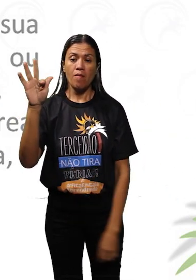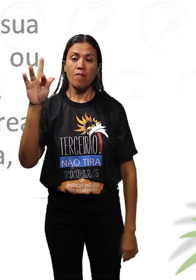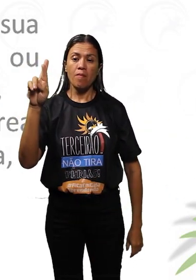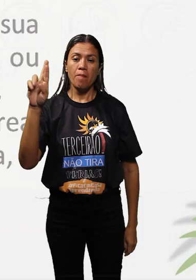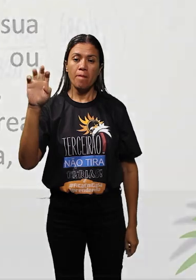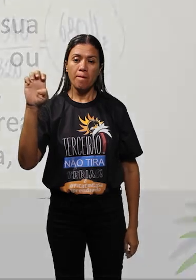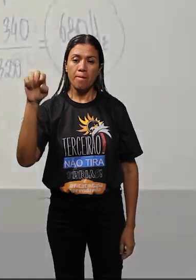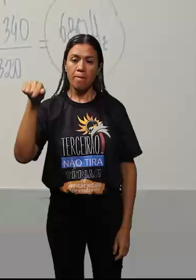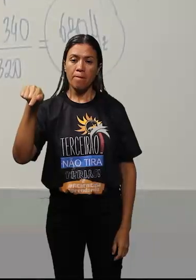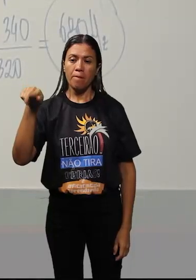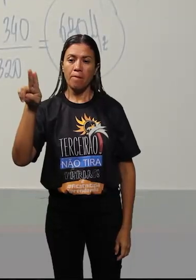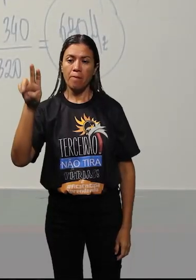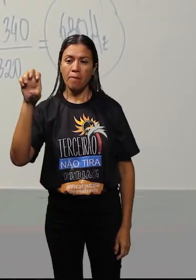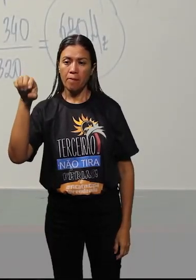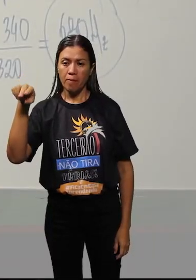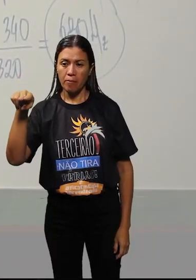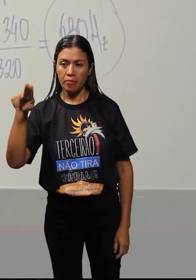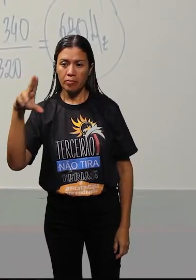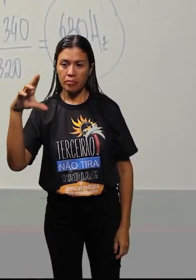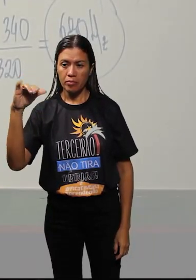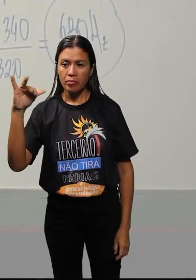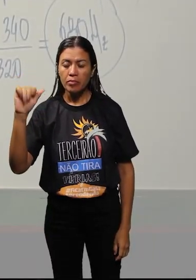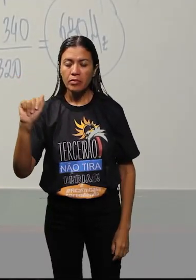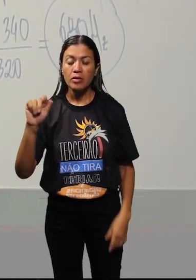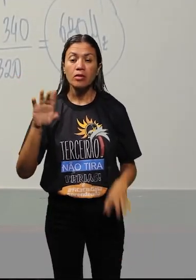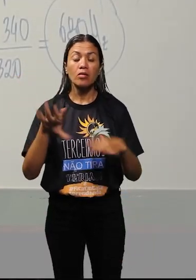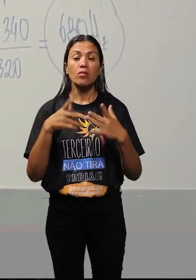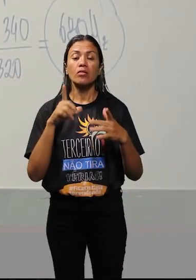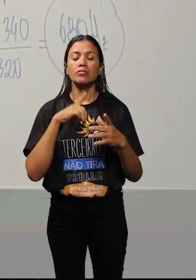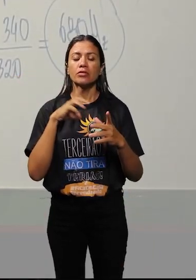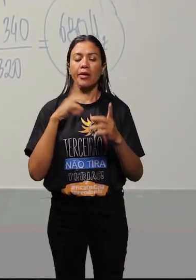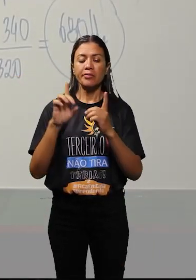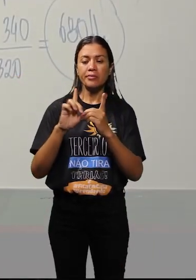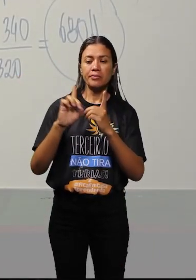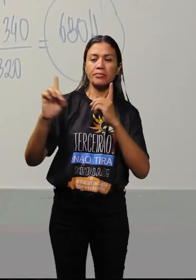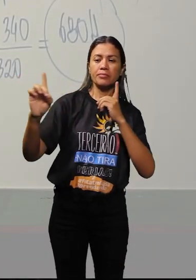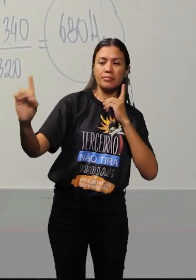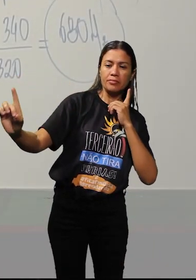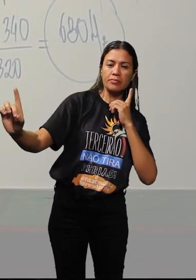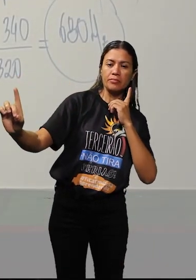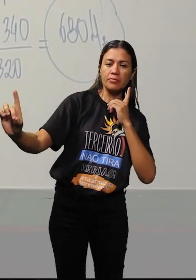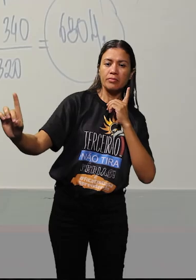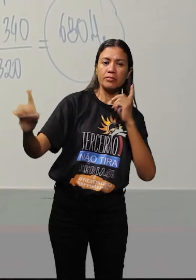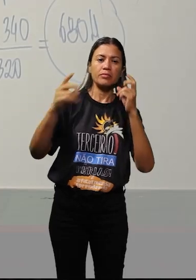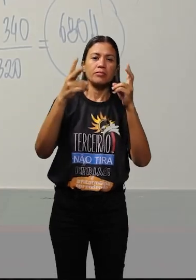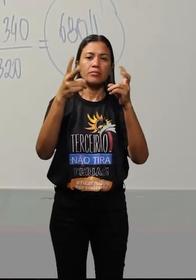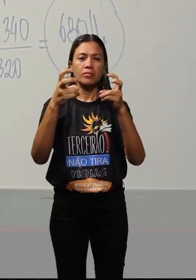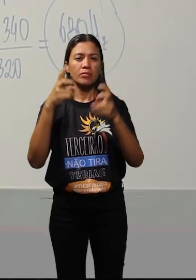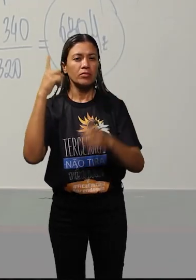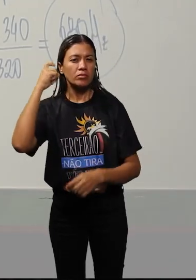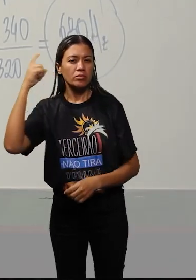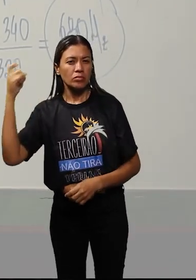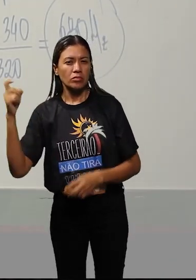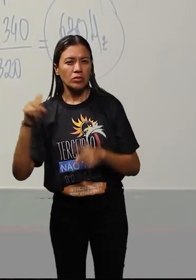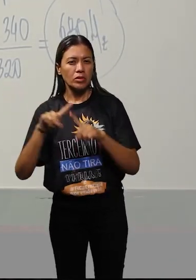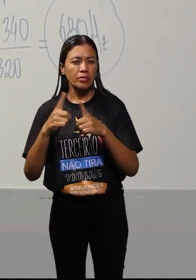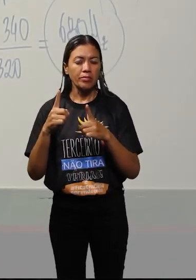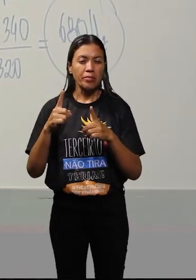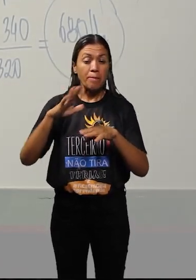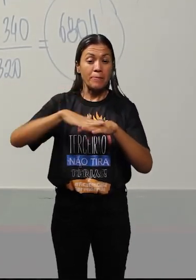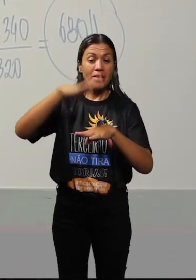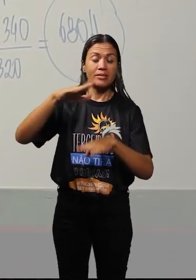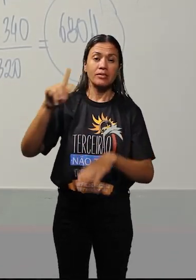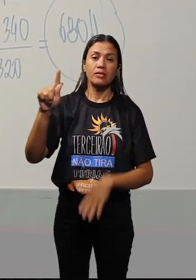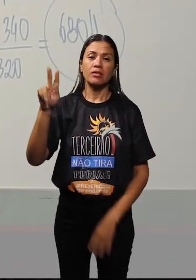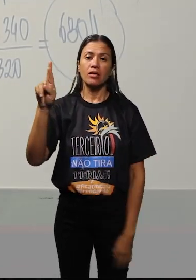som mais grave. Aquela ideia do né? Quando a ambulância vem se aproximando com um som mais agudo, depois ela passa a ter, de repente, um